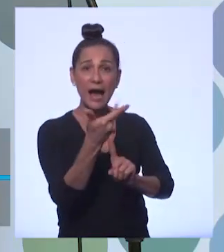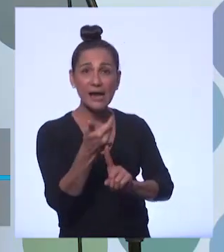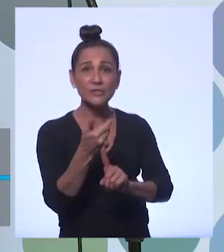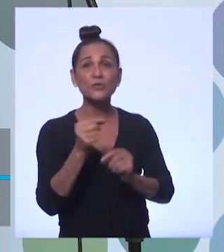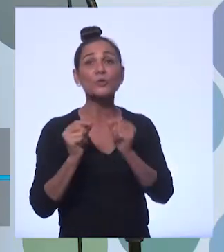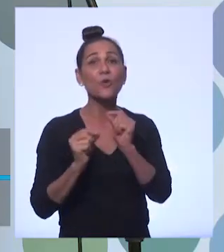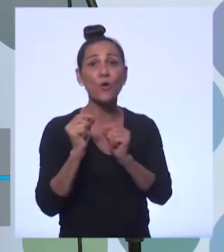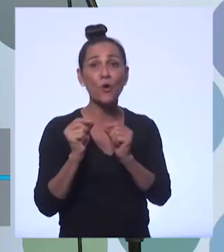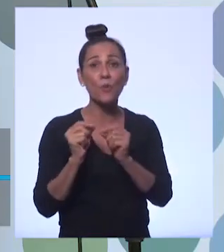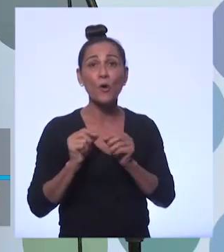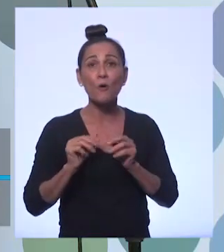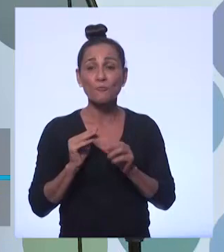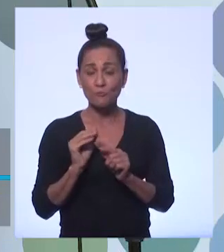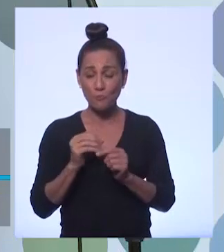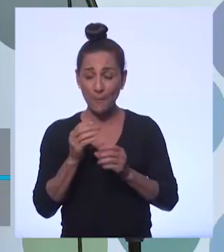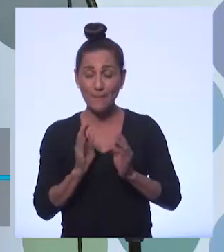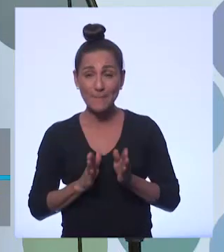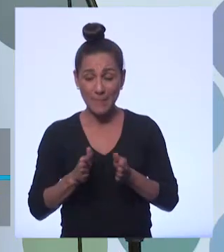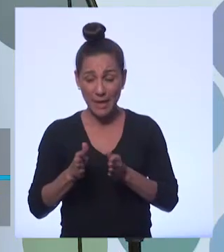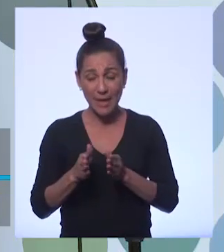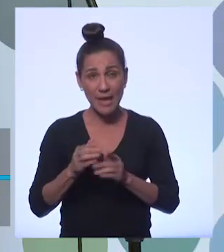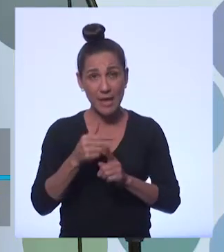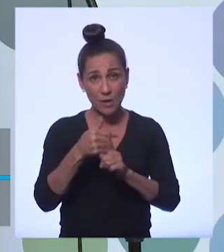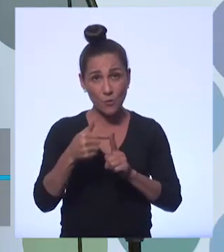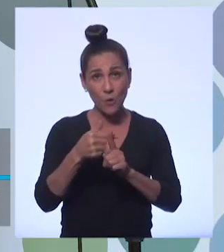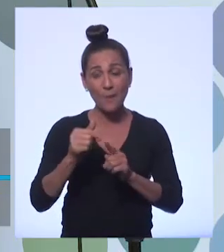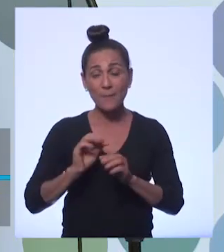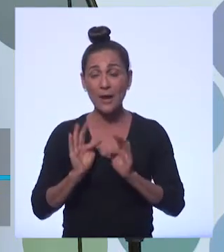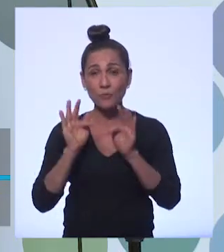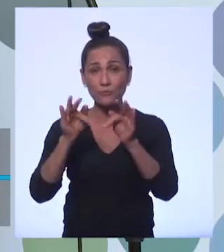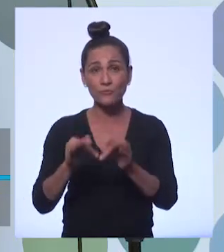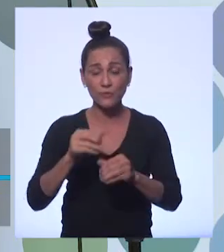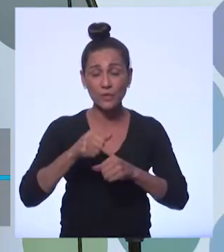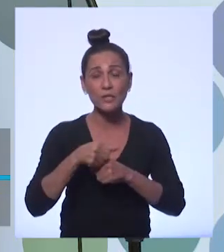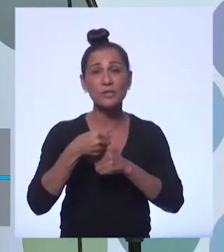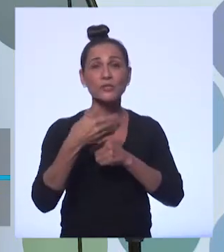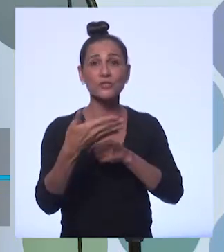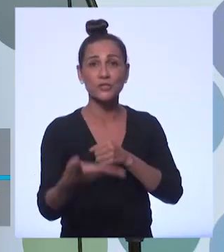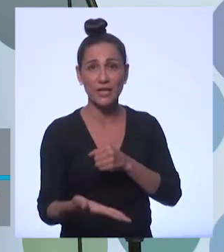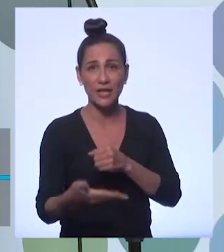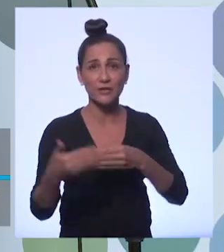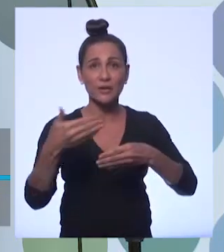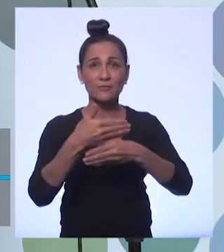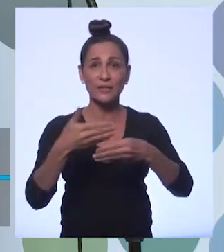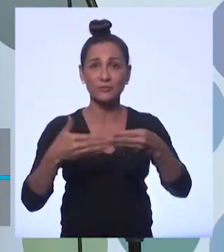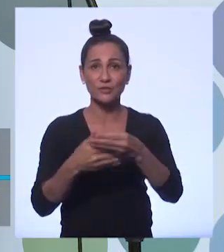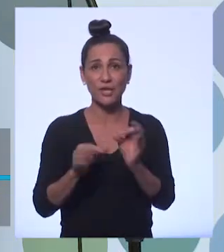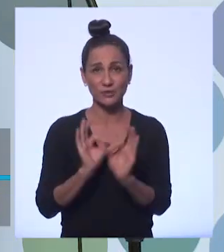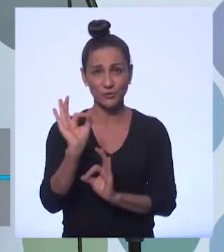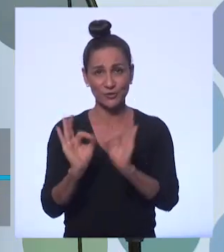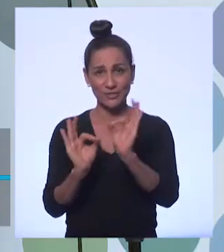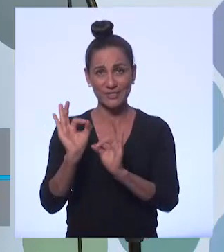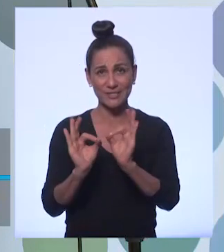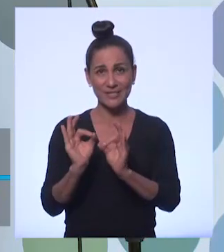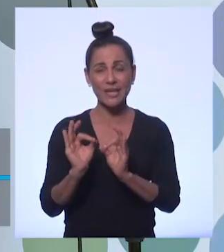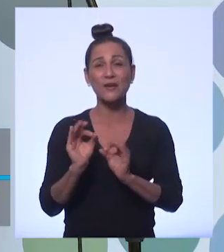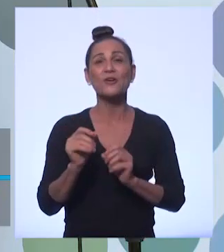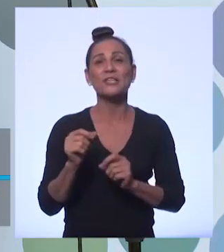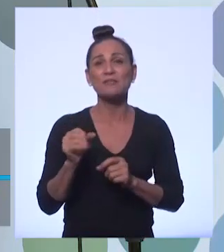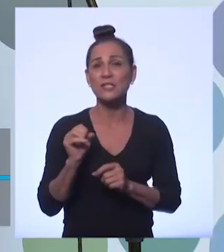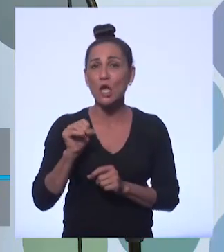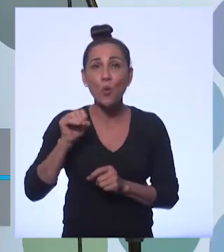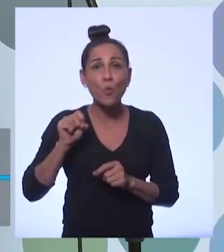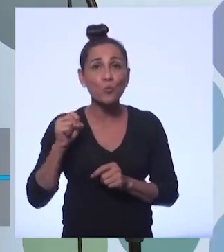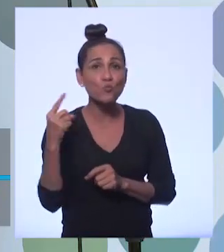meio para um fim exterior. Então eu já vou comentar isso, inclusive falando de um slide que eu preparei, acho que esse vai ser o único slide